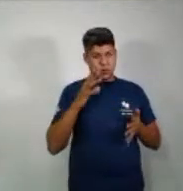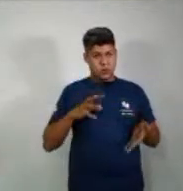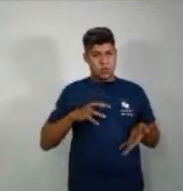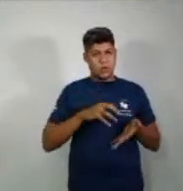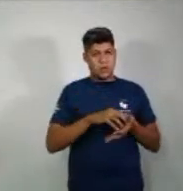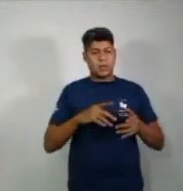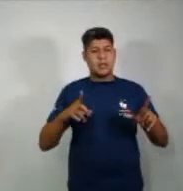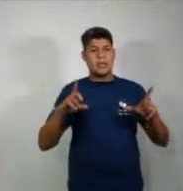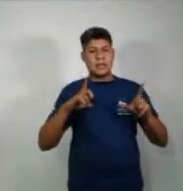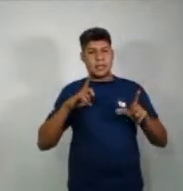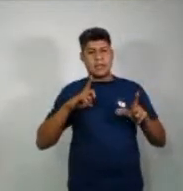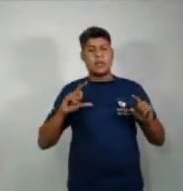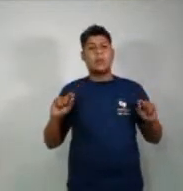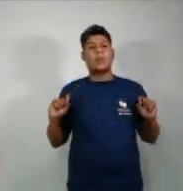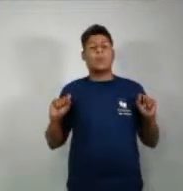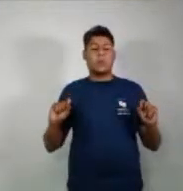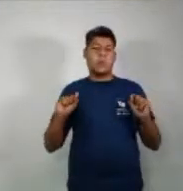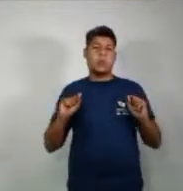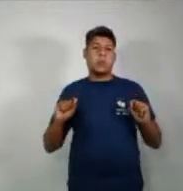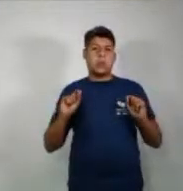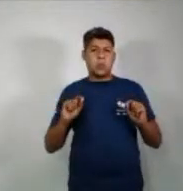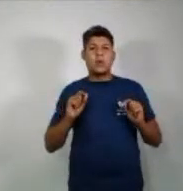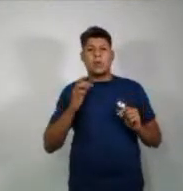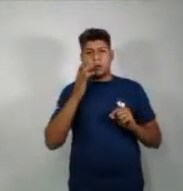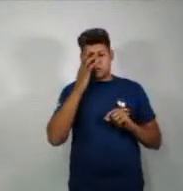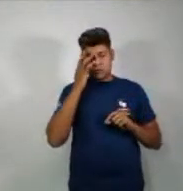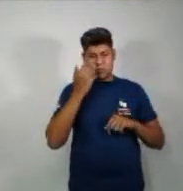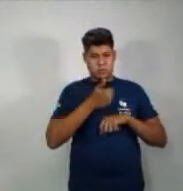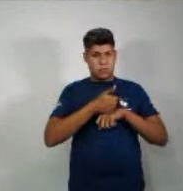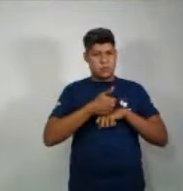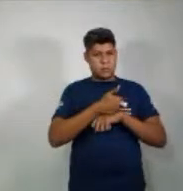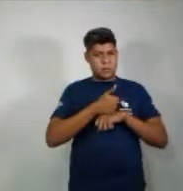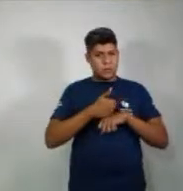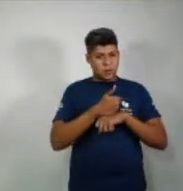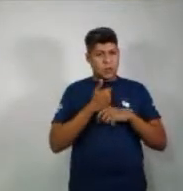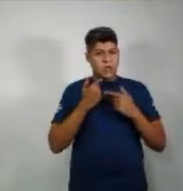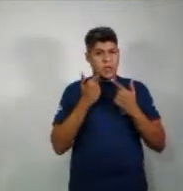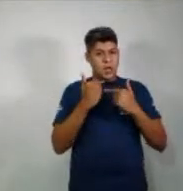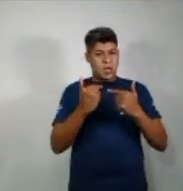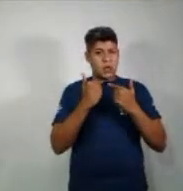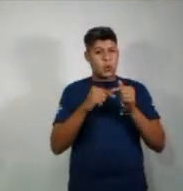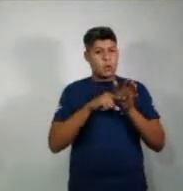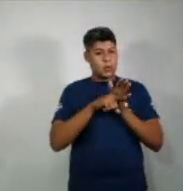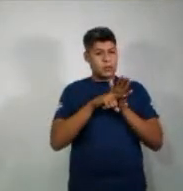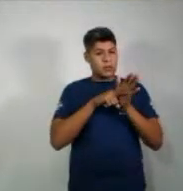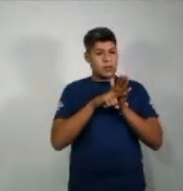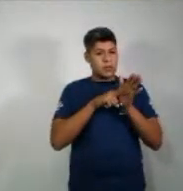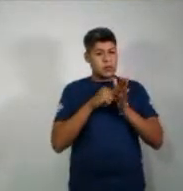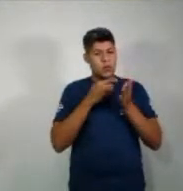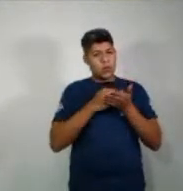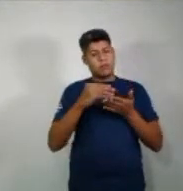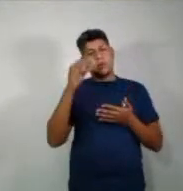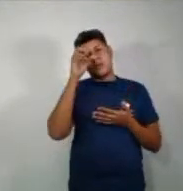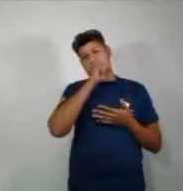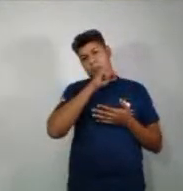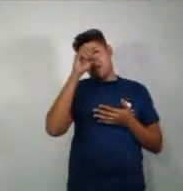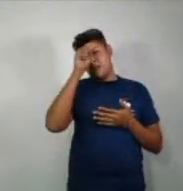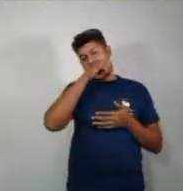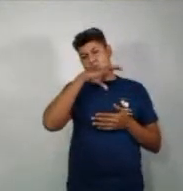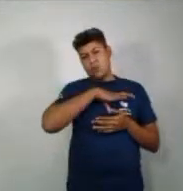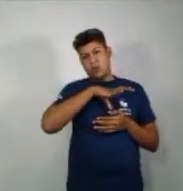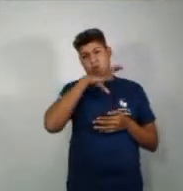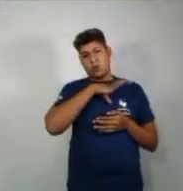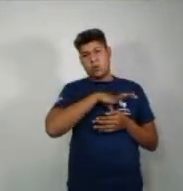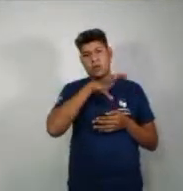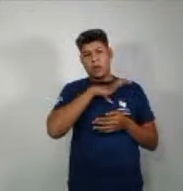tinha um estudioso, um professor de línguas que estava começando a aprender o português e estava